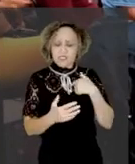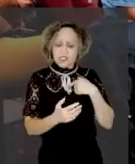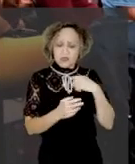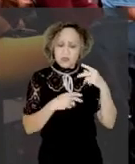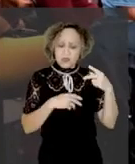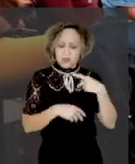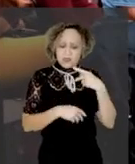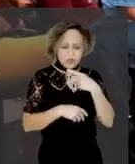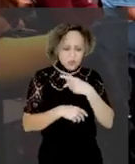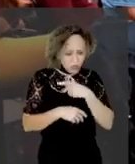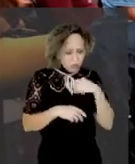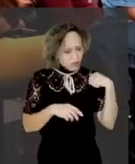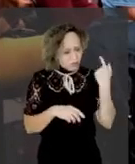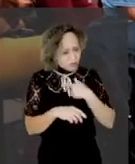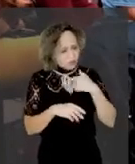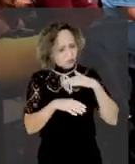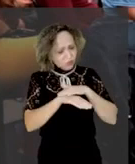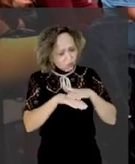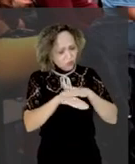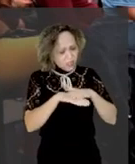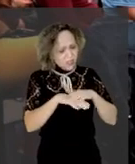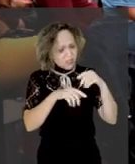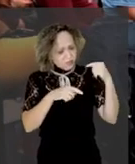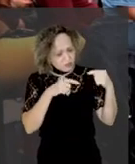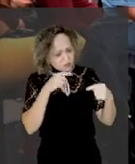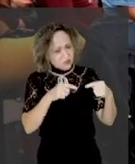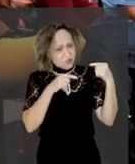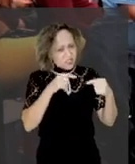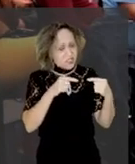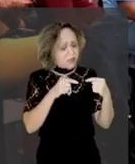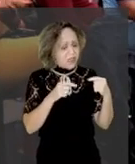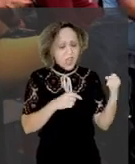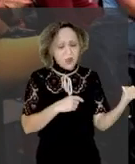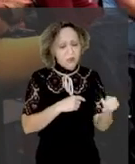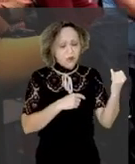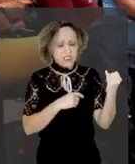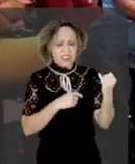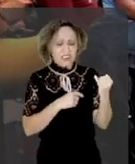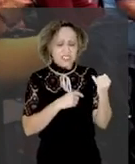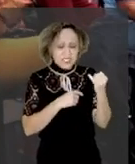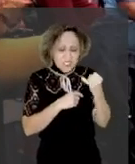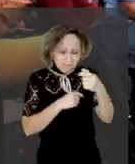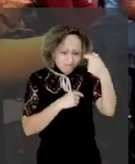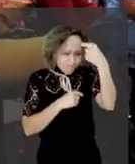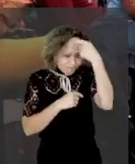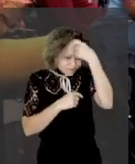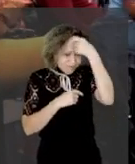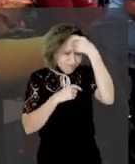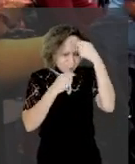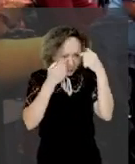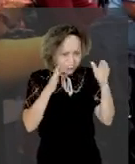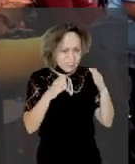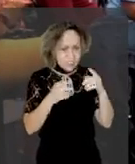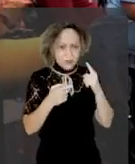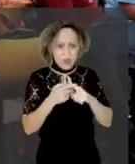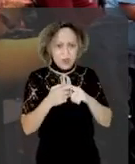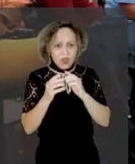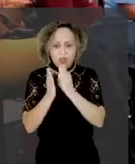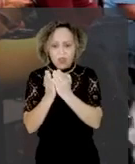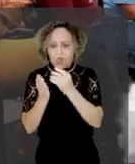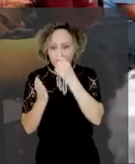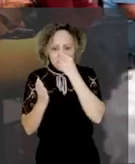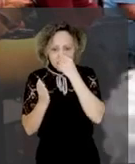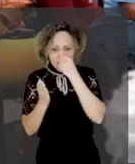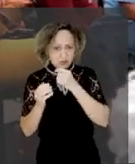cidadãos humanos, brasileiros, que têm o direito de professar a sua fé da maneira que eles acreditam, da maneira